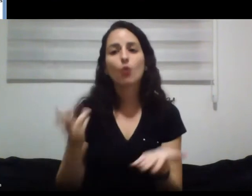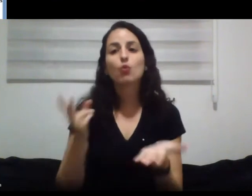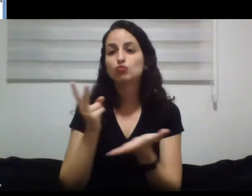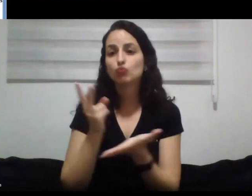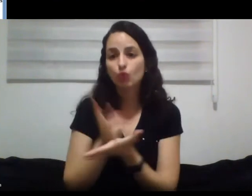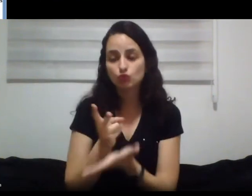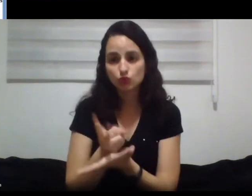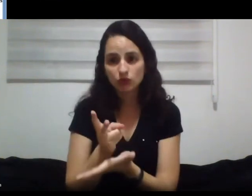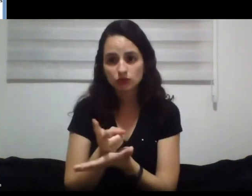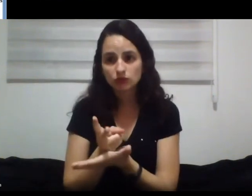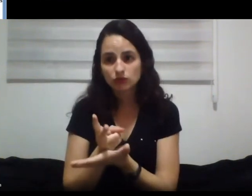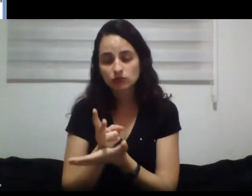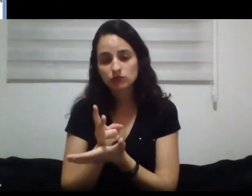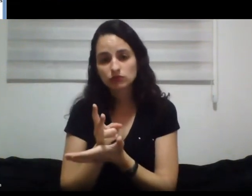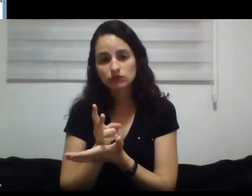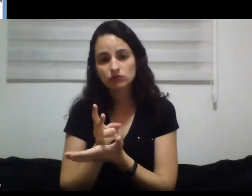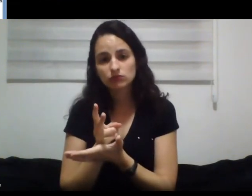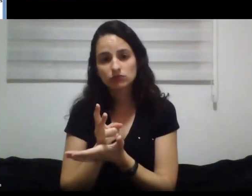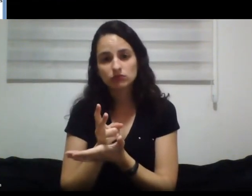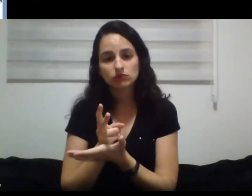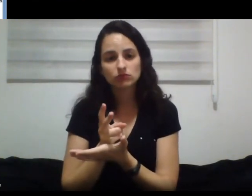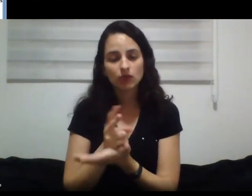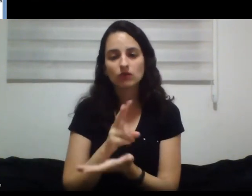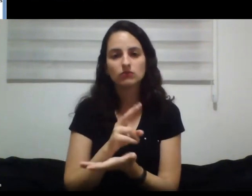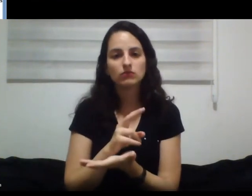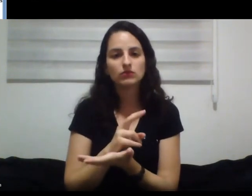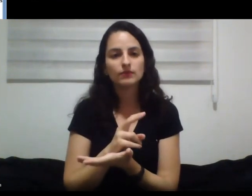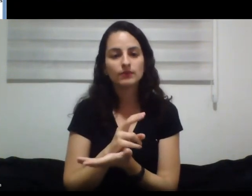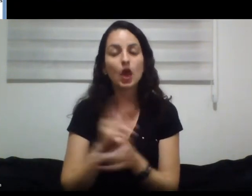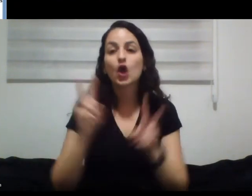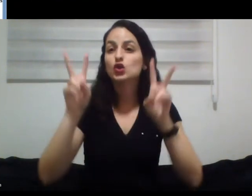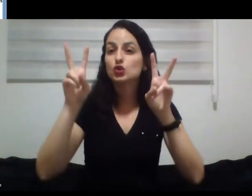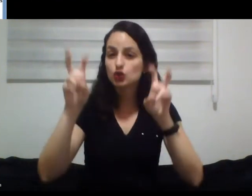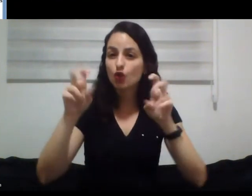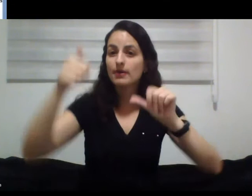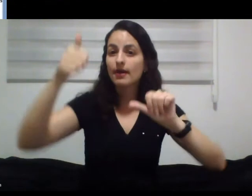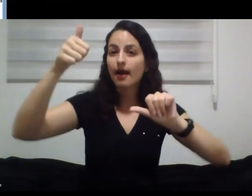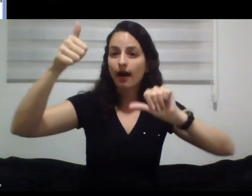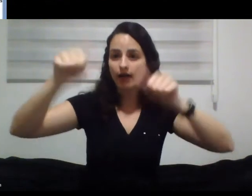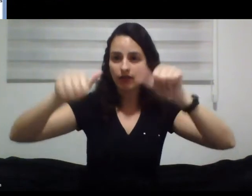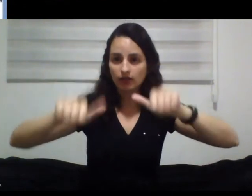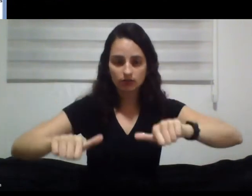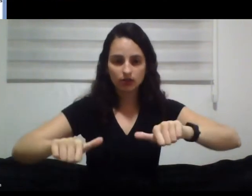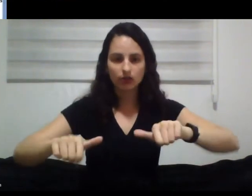variadas, né, e aí durante o período, tá bom?